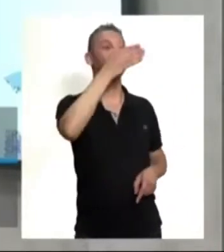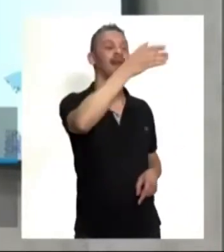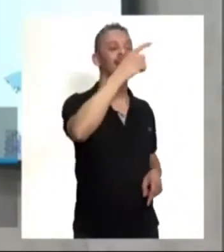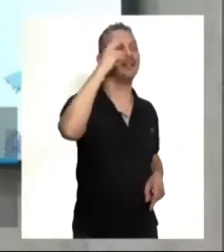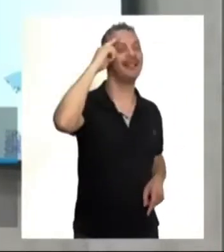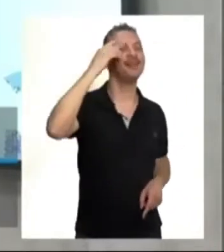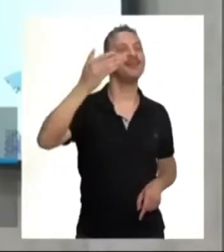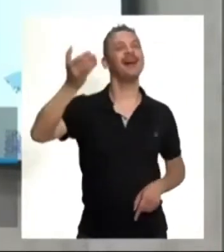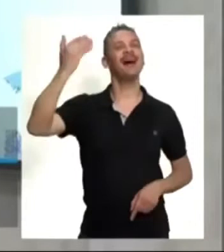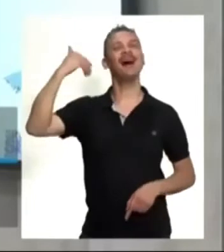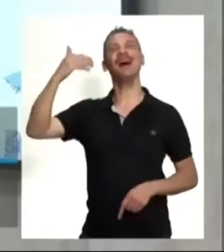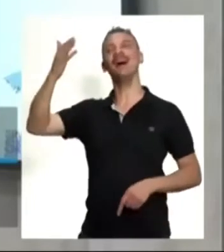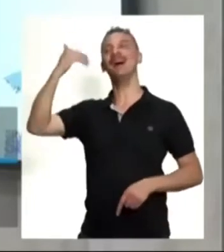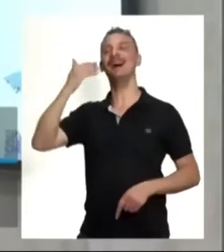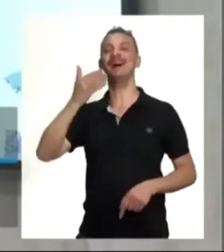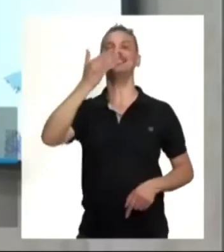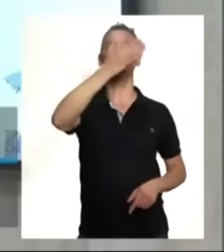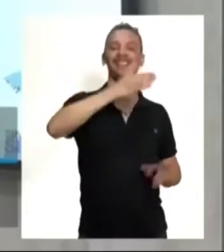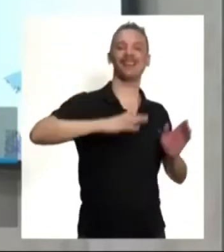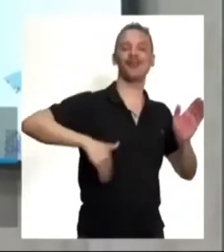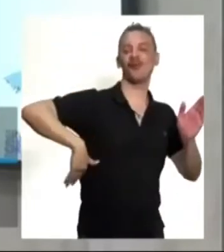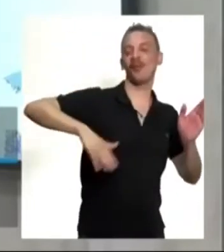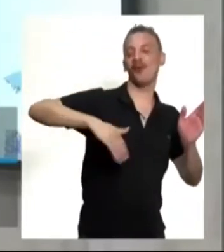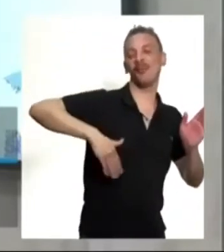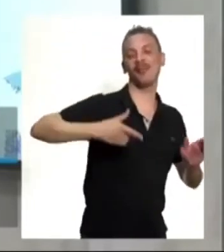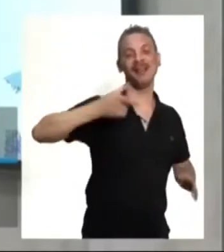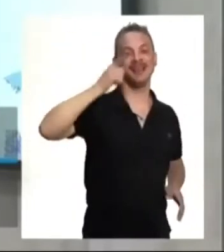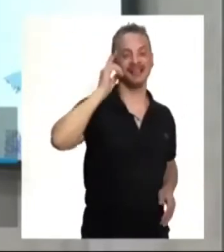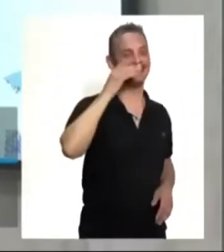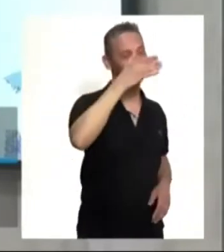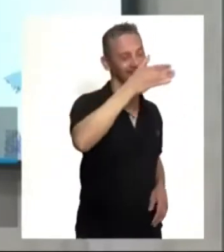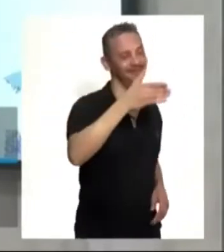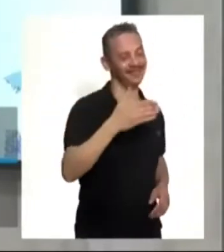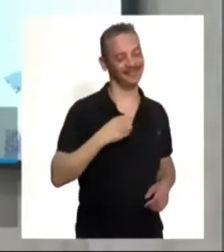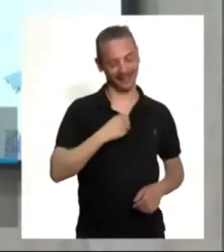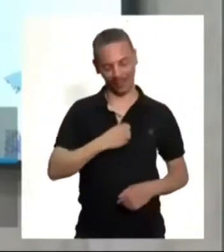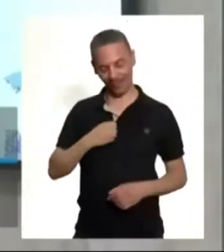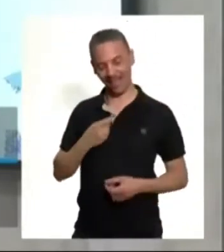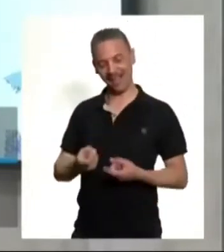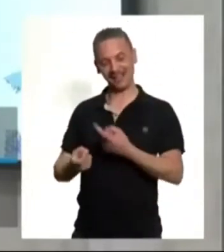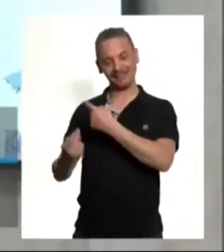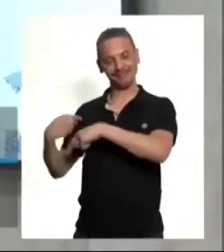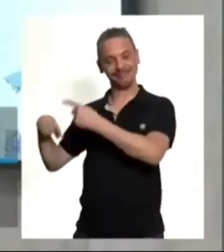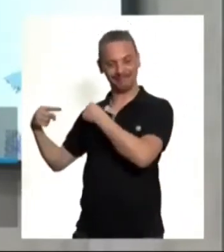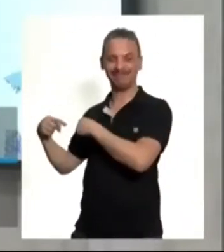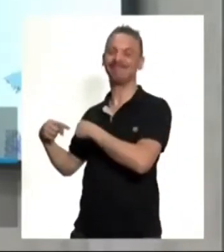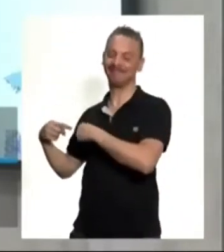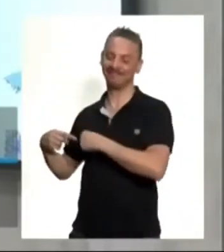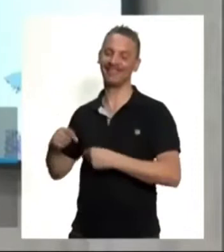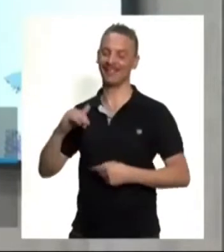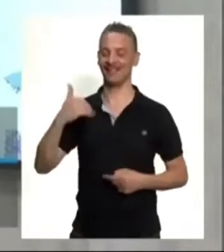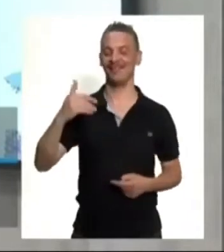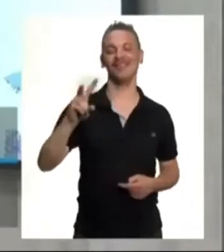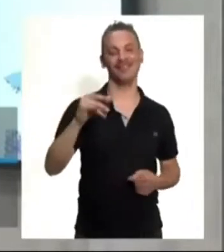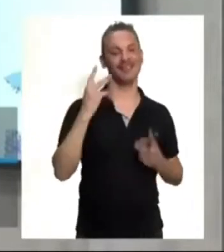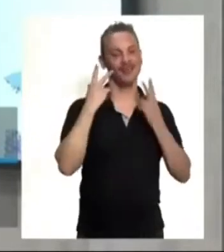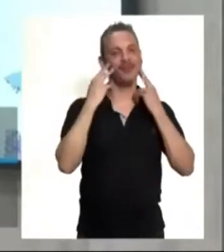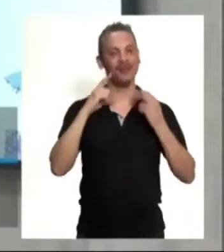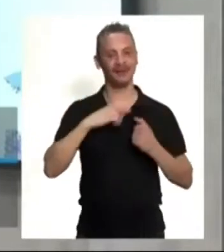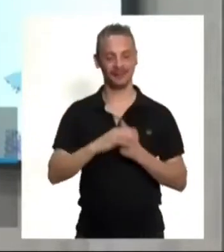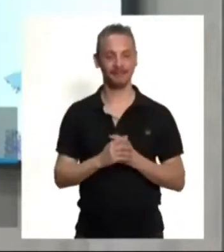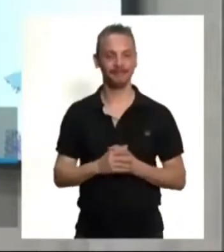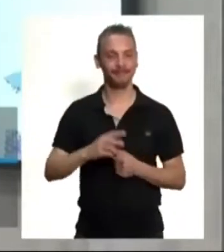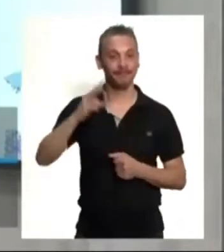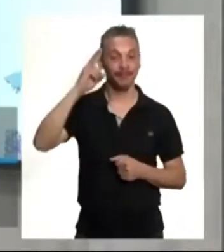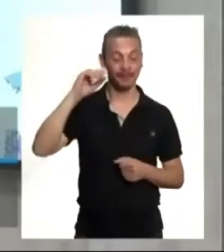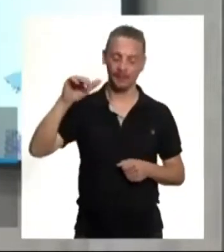frequentava, né? Tá com vontade de voltar, né? Logo, logo a gente vai voltar às atividades normais que tínhamos antigamente. Me lembra na